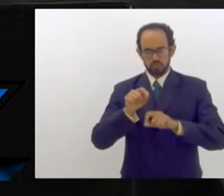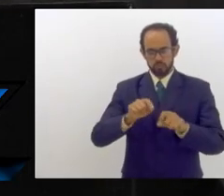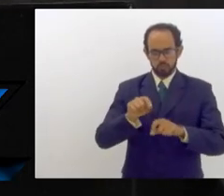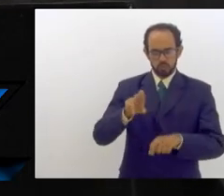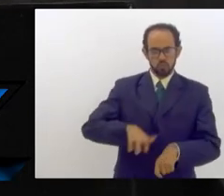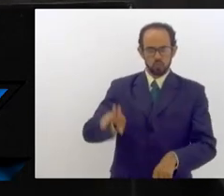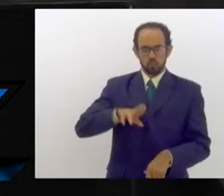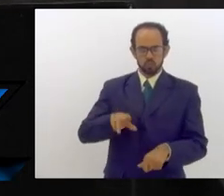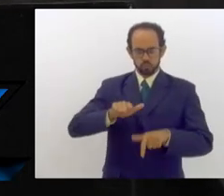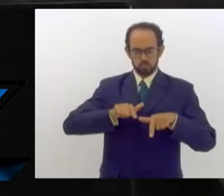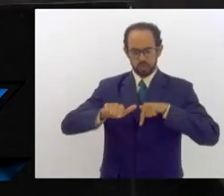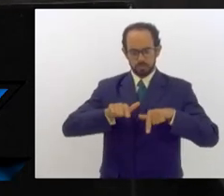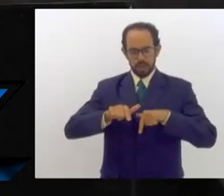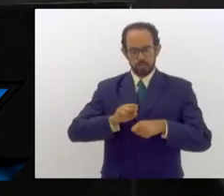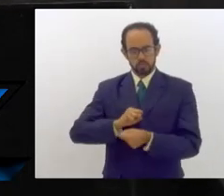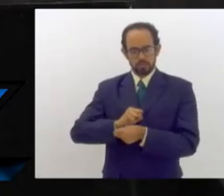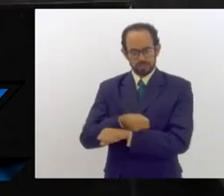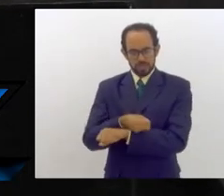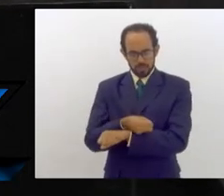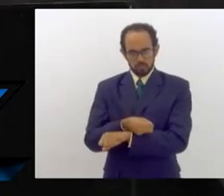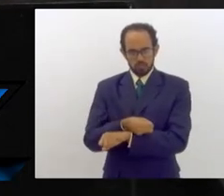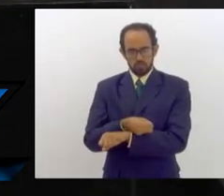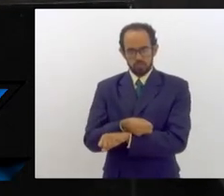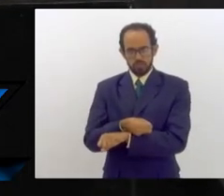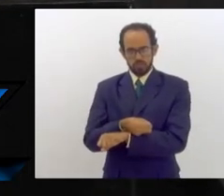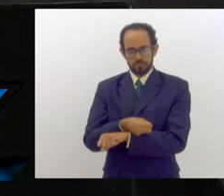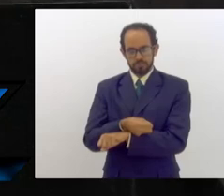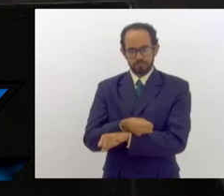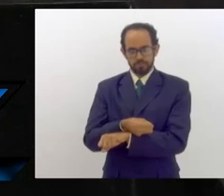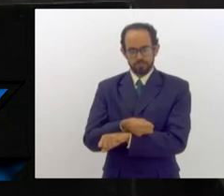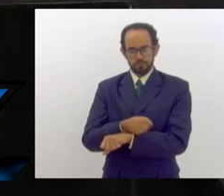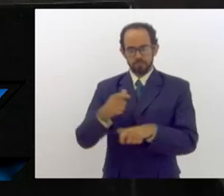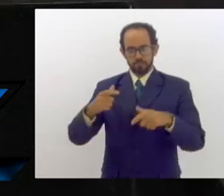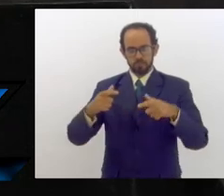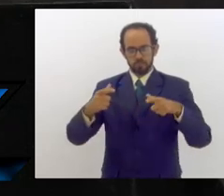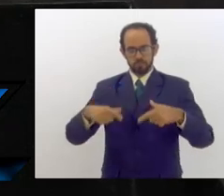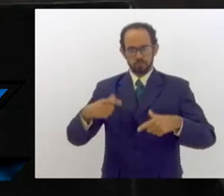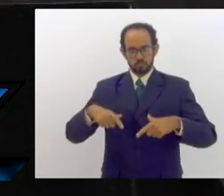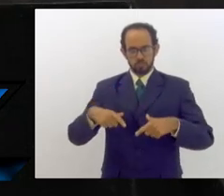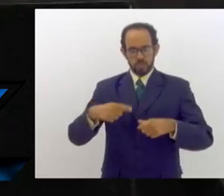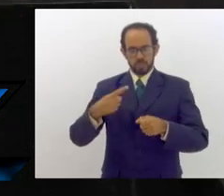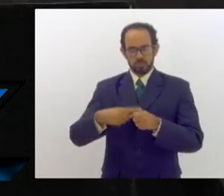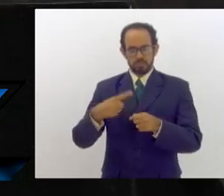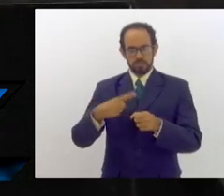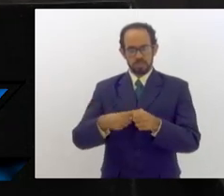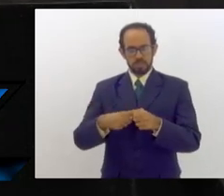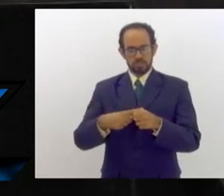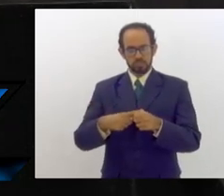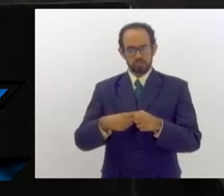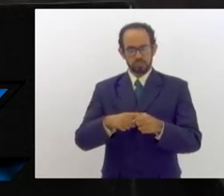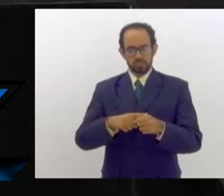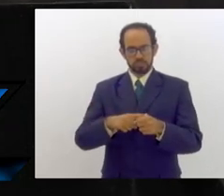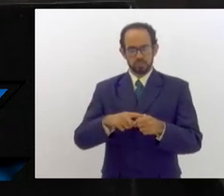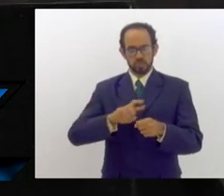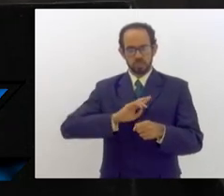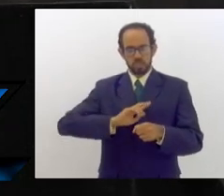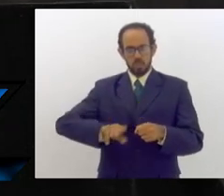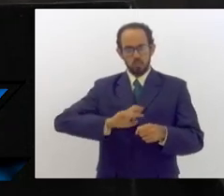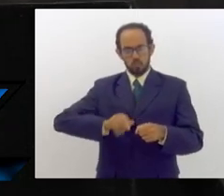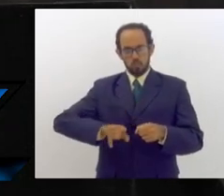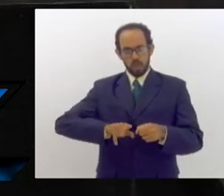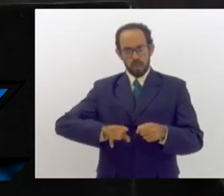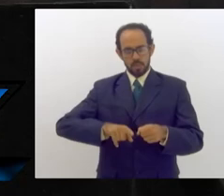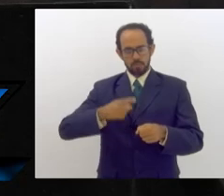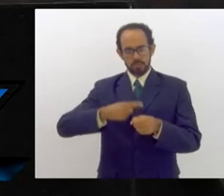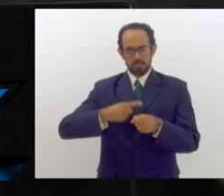do trabalho escravo em uma cidade que não é uma cidade qualquer